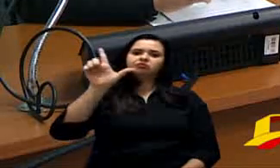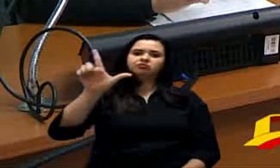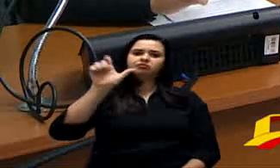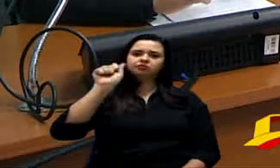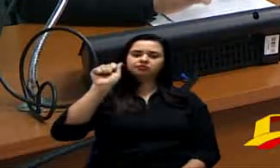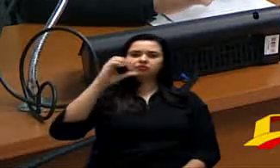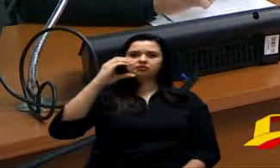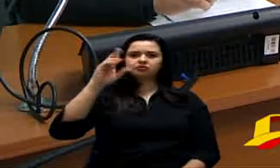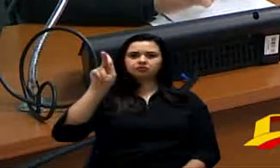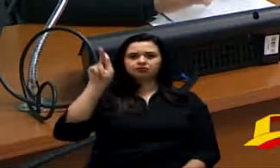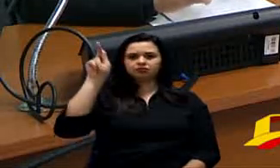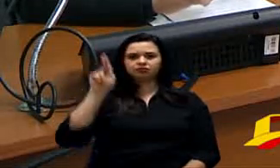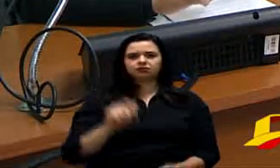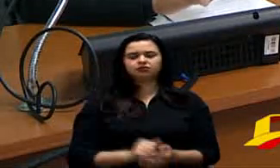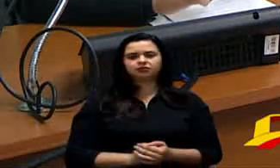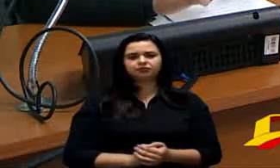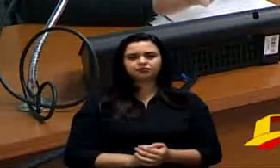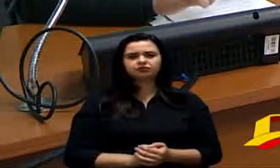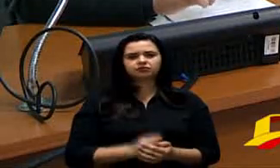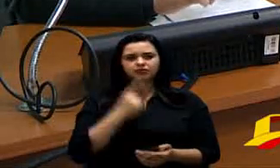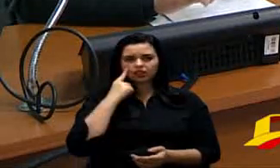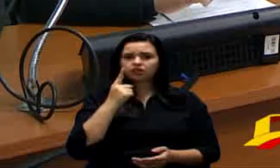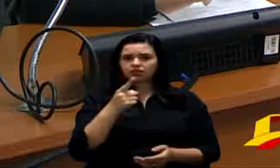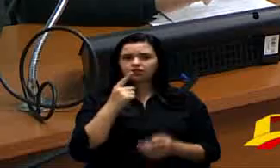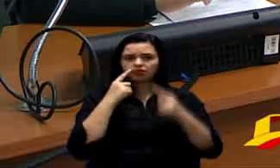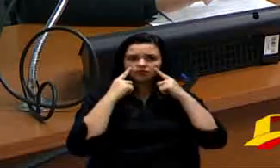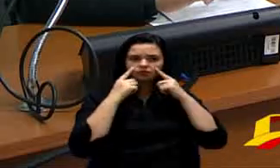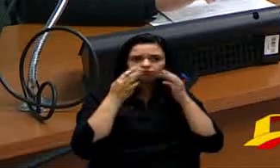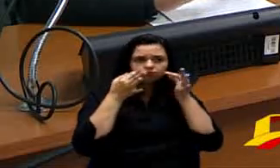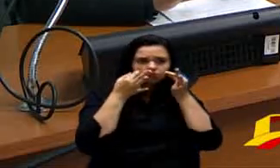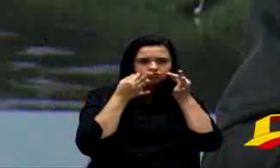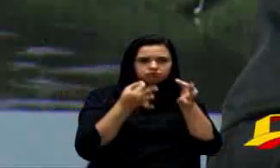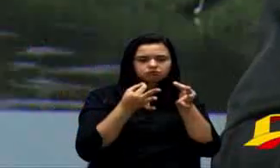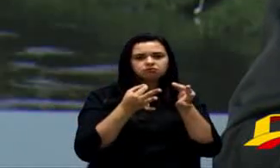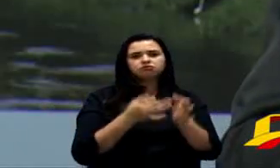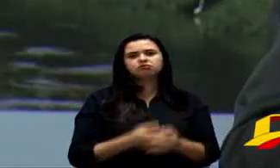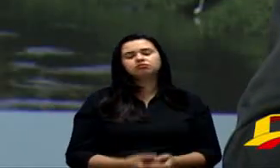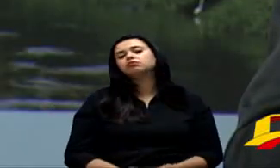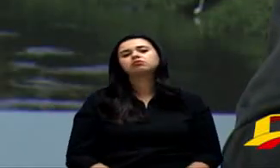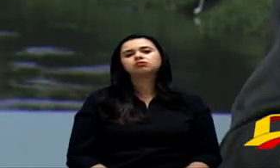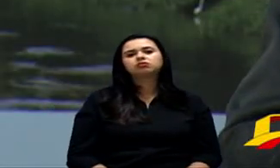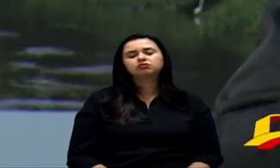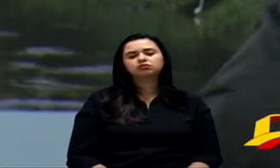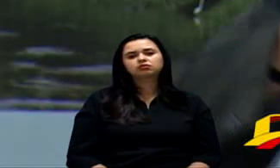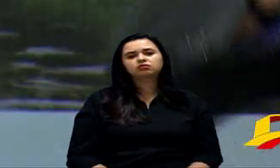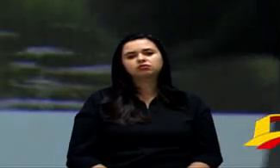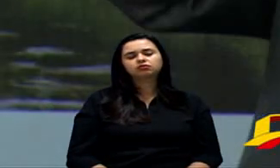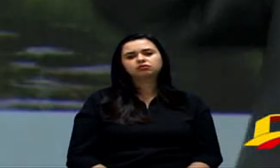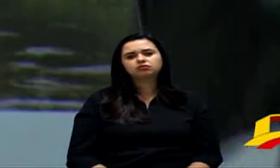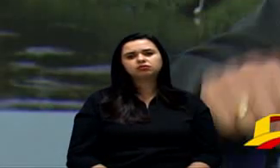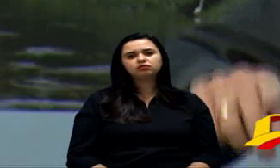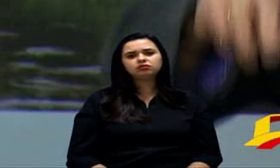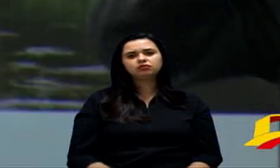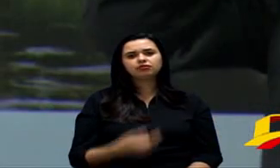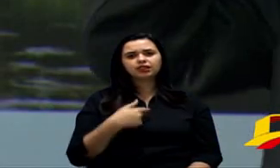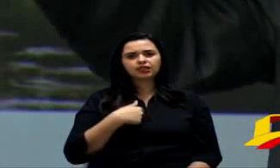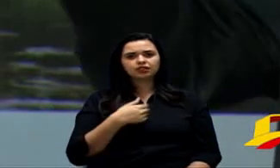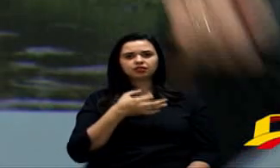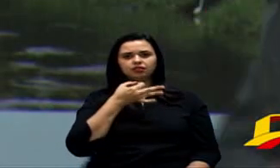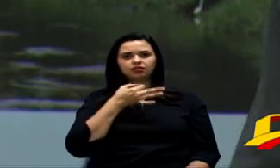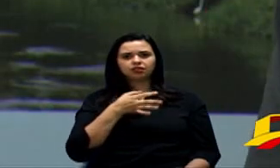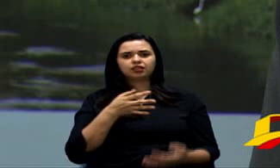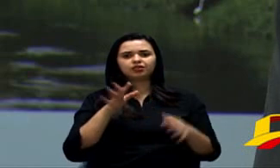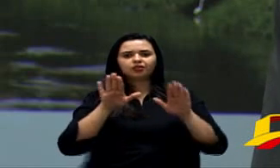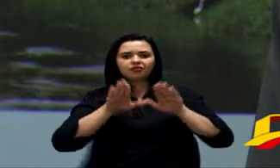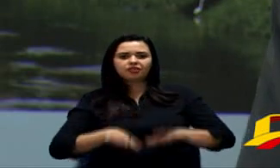E eu vou acompanhar. E eu vou acompanhar. A minha questão aqui não é fica ou vai,